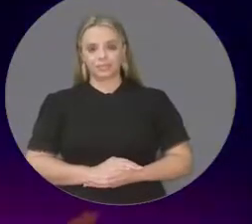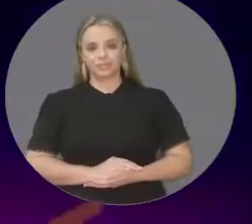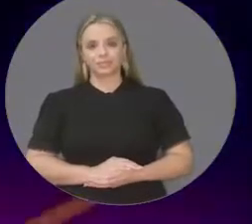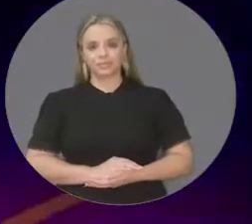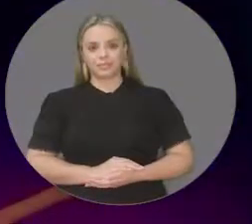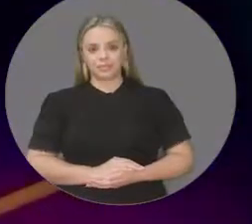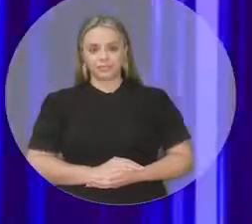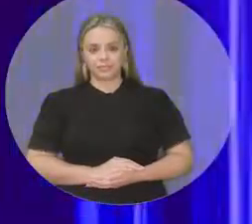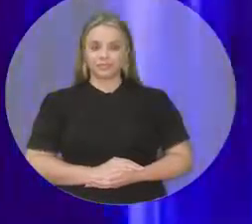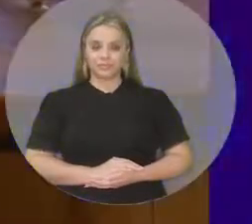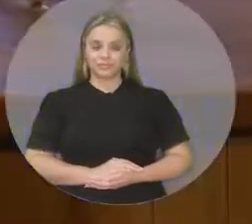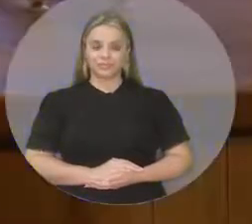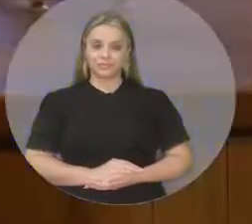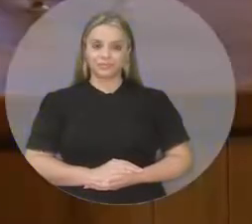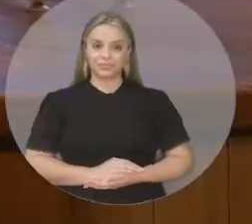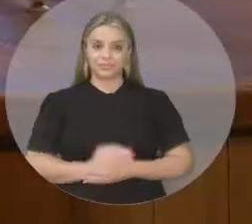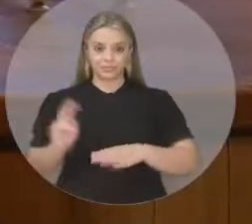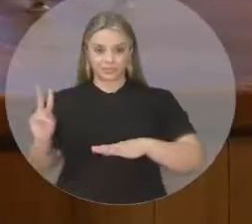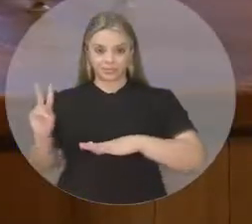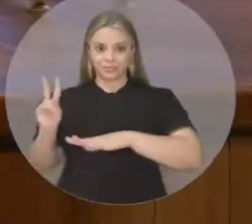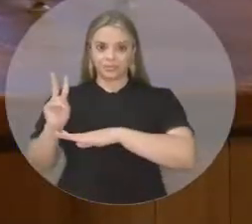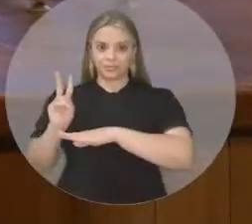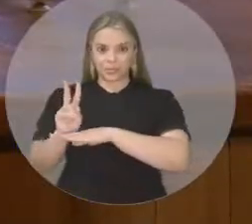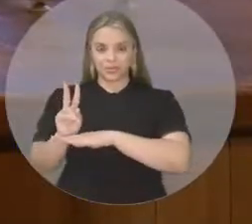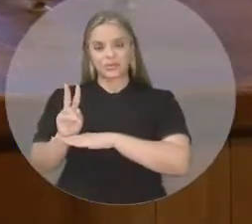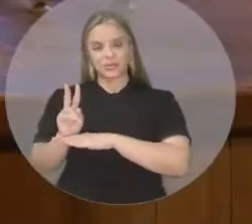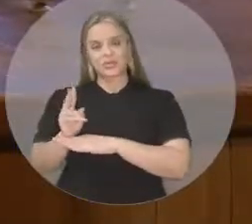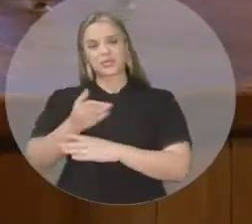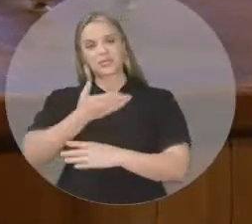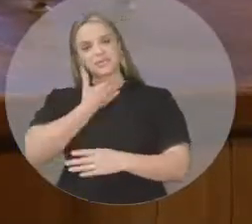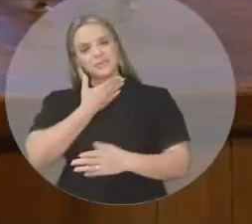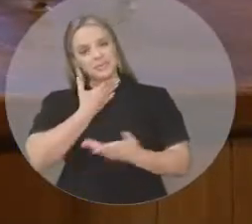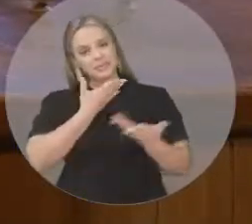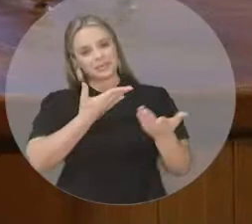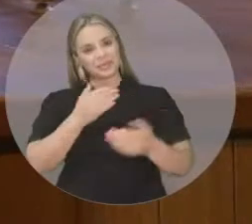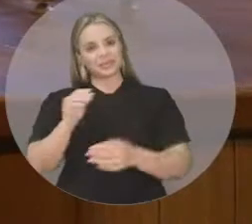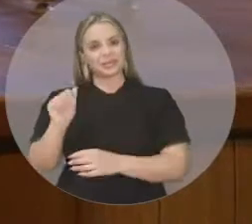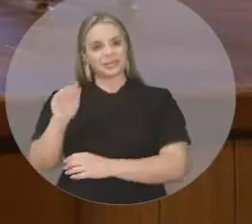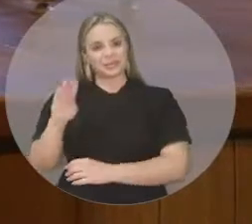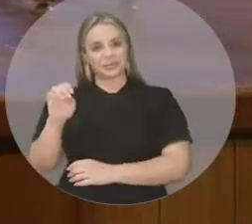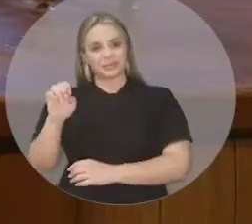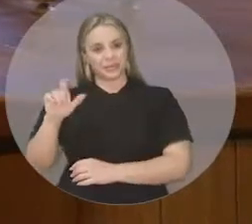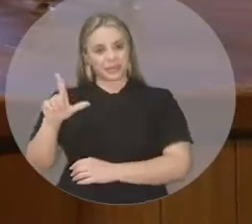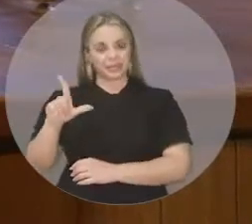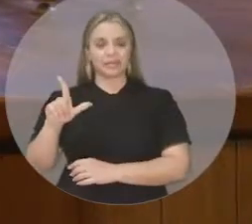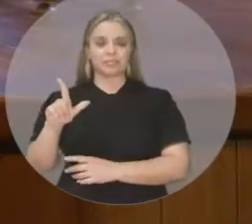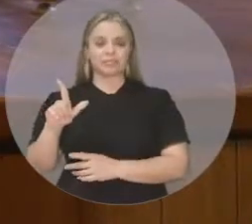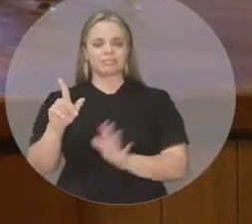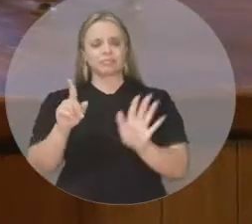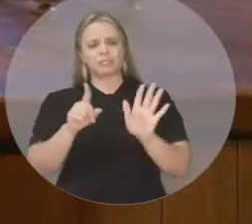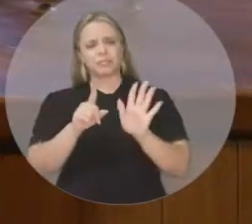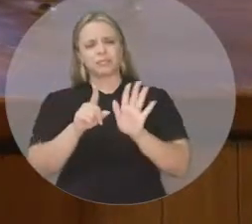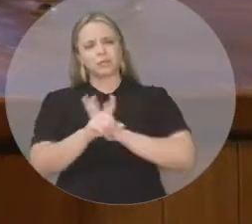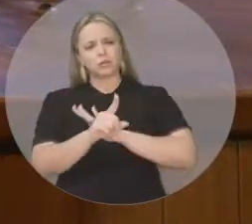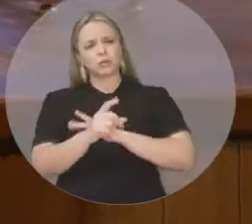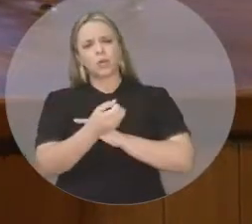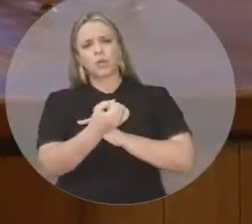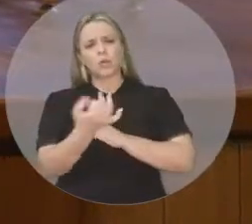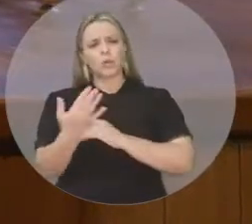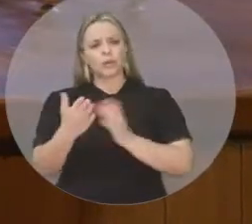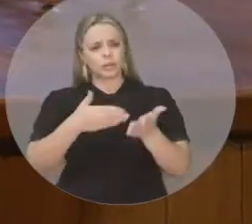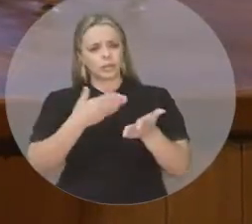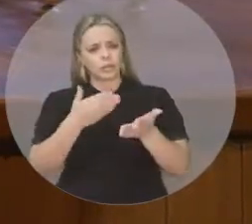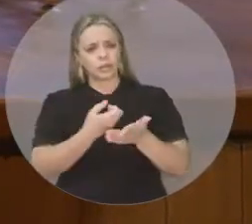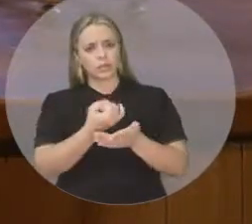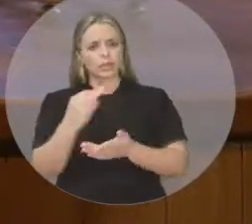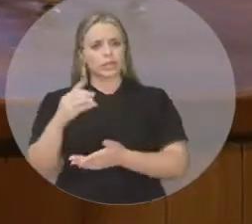Palco pra 2, seguimos aqui agora um papo com o Thiago, que é porta-voz do Desert Punk.